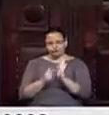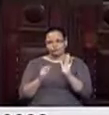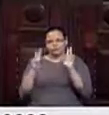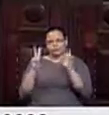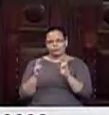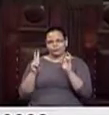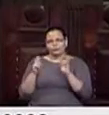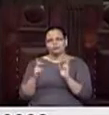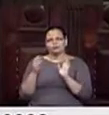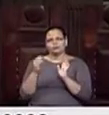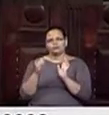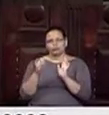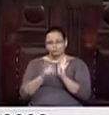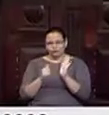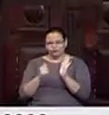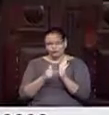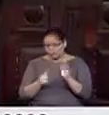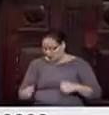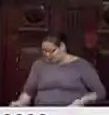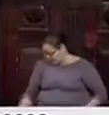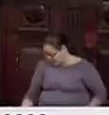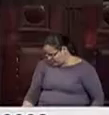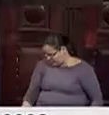pauta, retirar